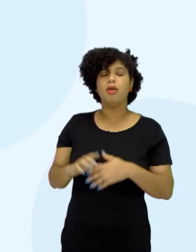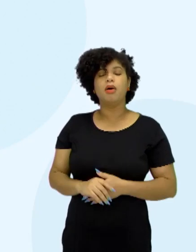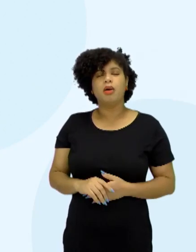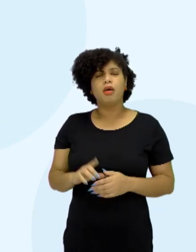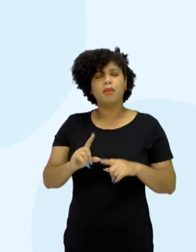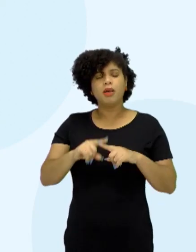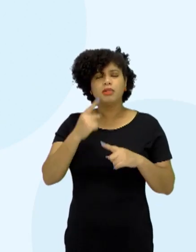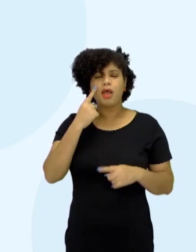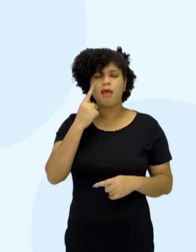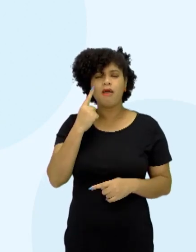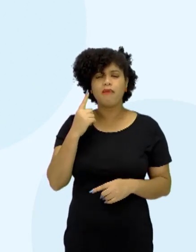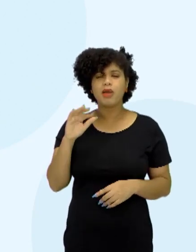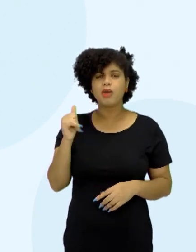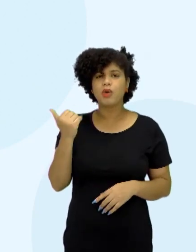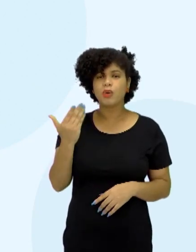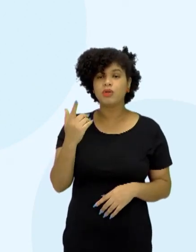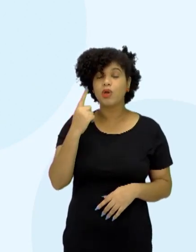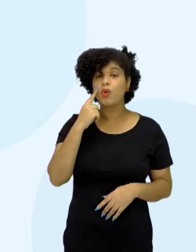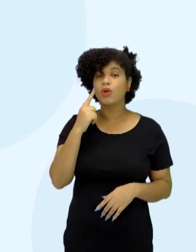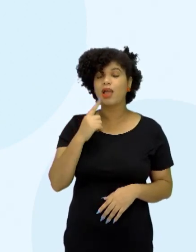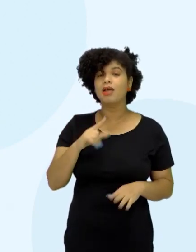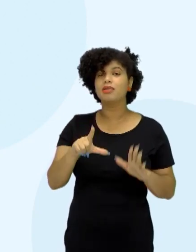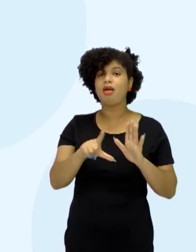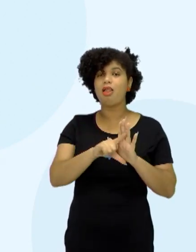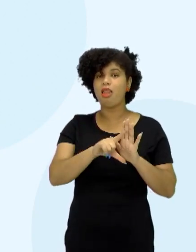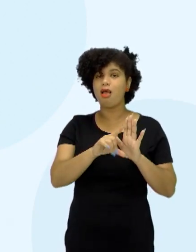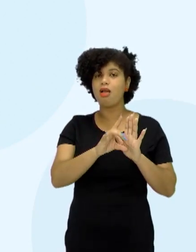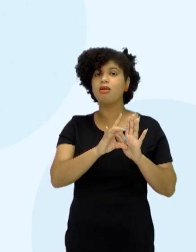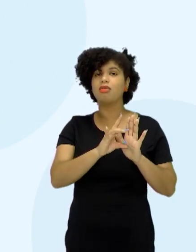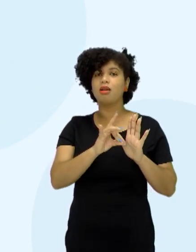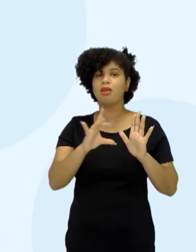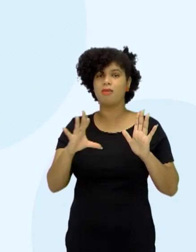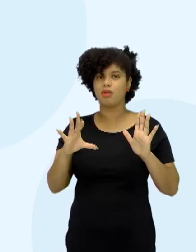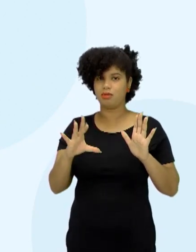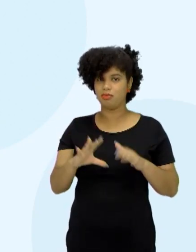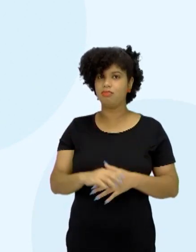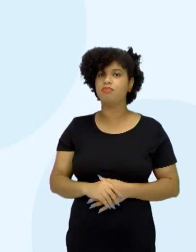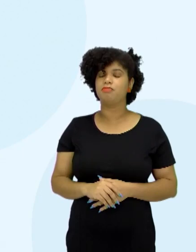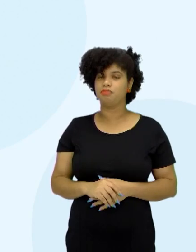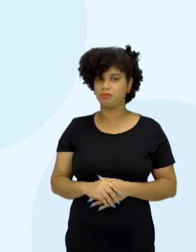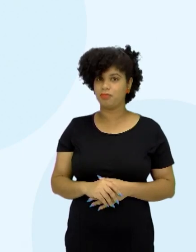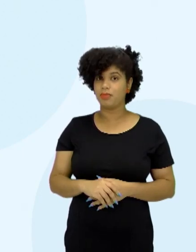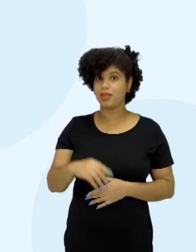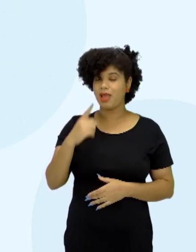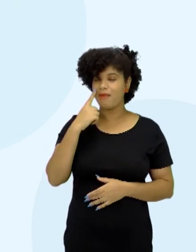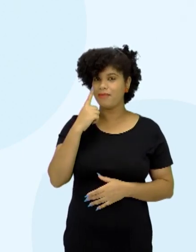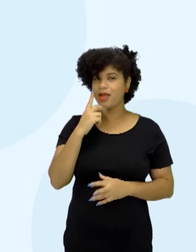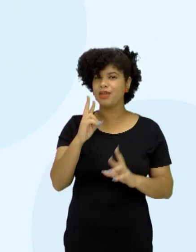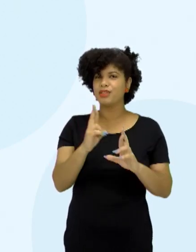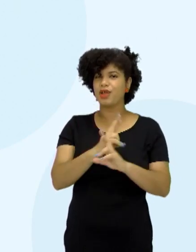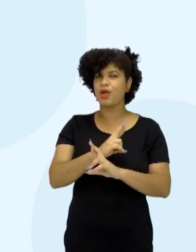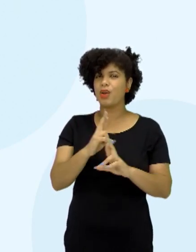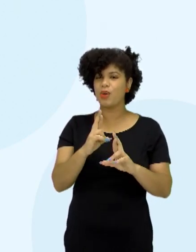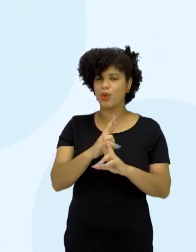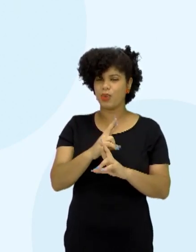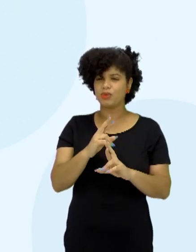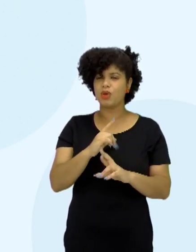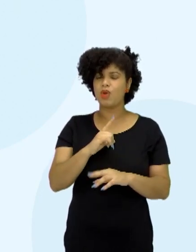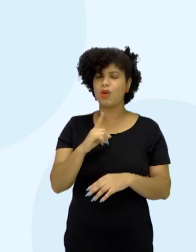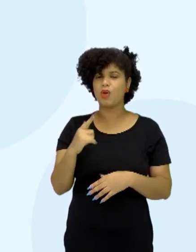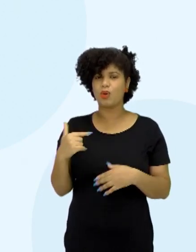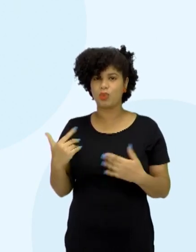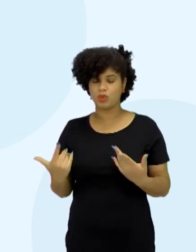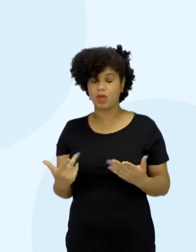golpe acontece logo depois da Lei Áurea. Caramba. Então você tem uma relação direta